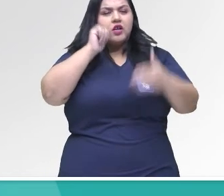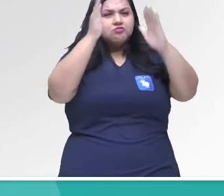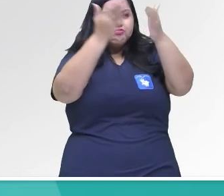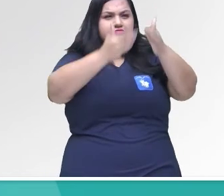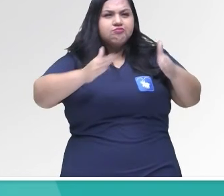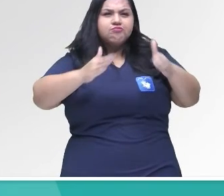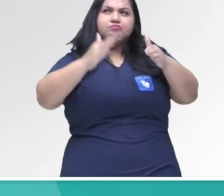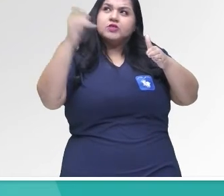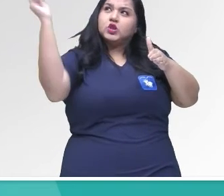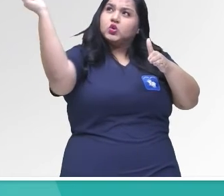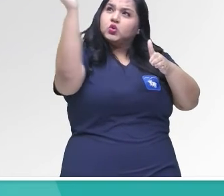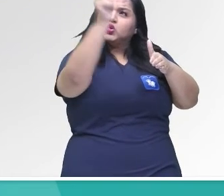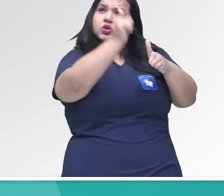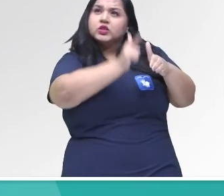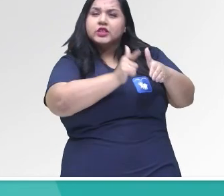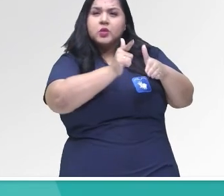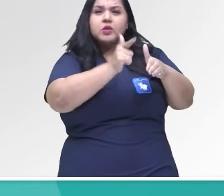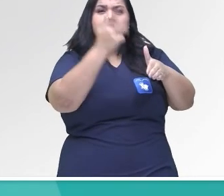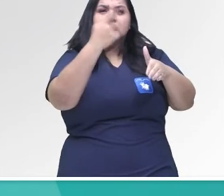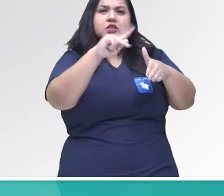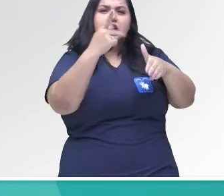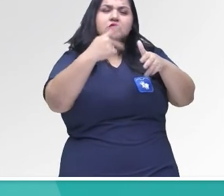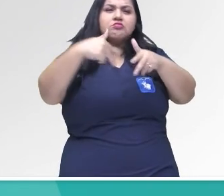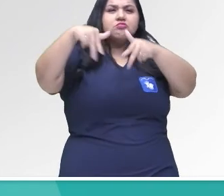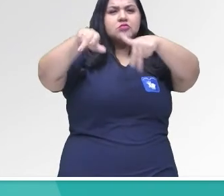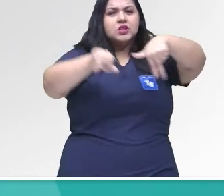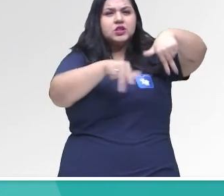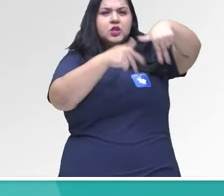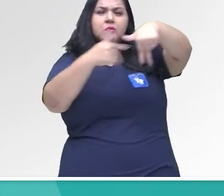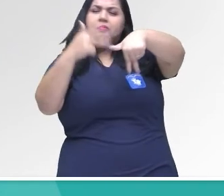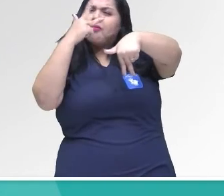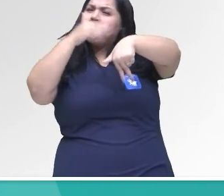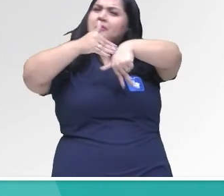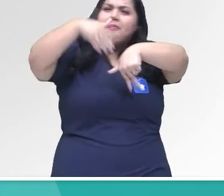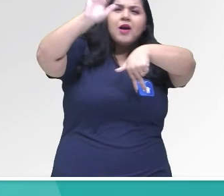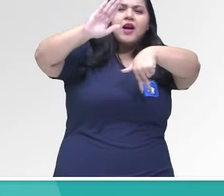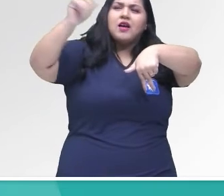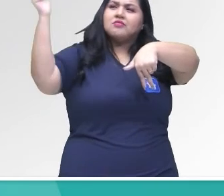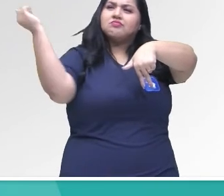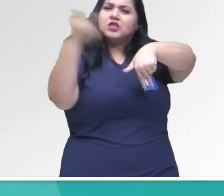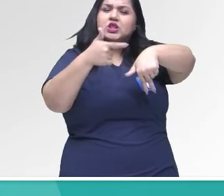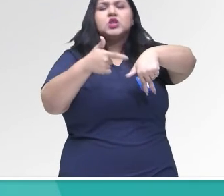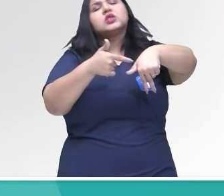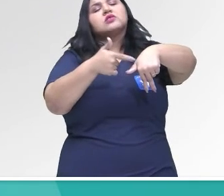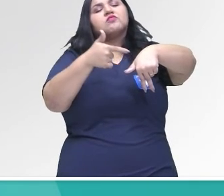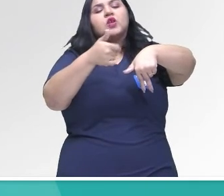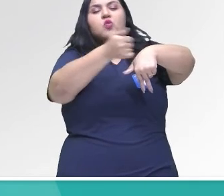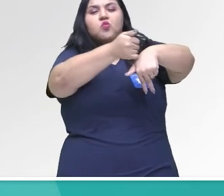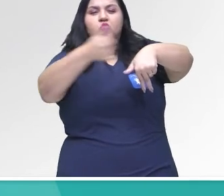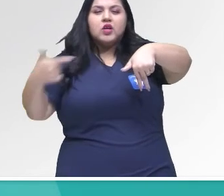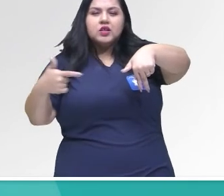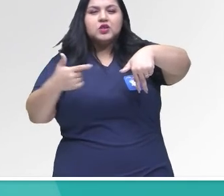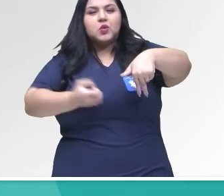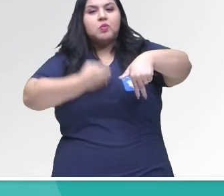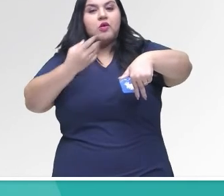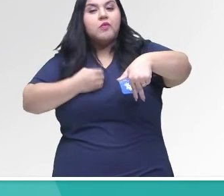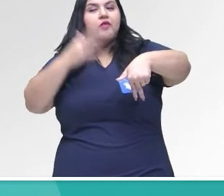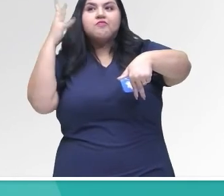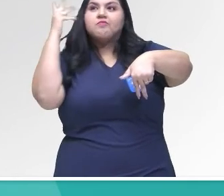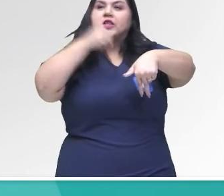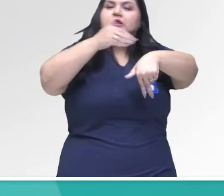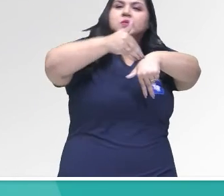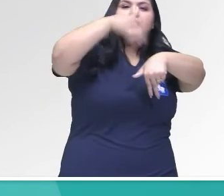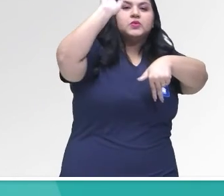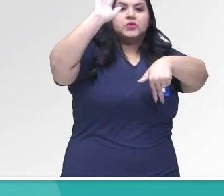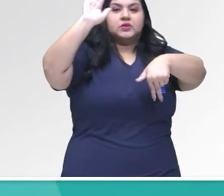do sol de Ipanema, o teu balançado é mais que um poema, é a coisa mais linda que eu já vi passar.